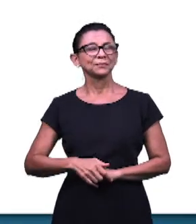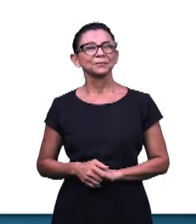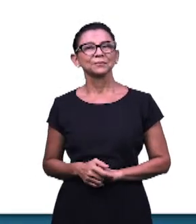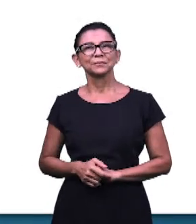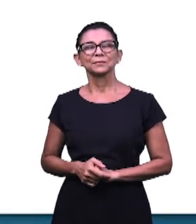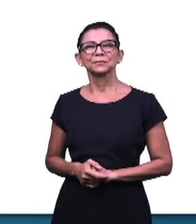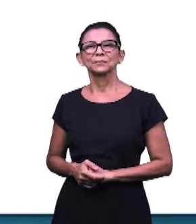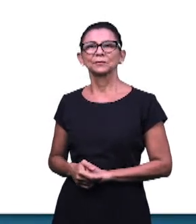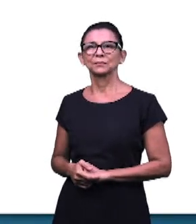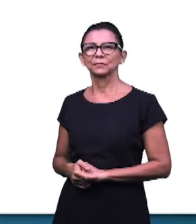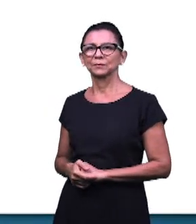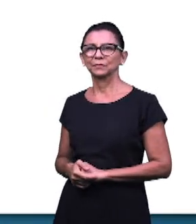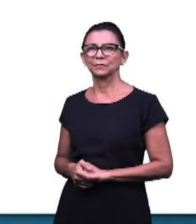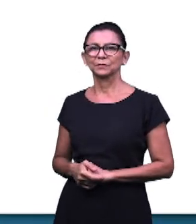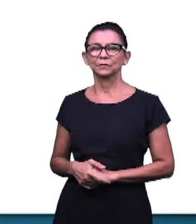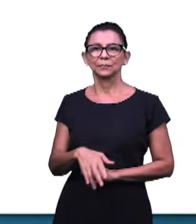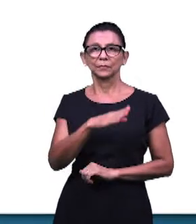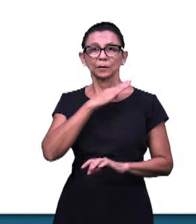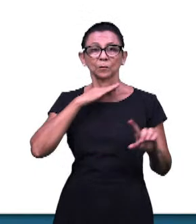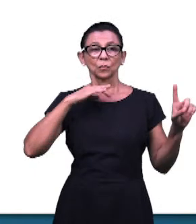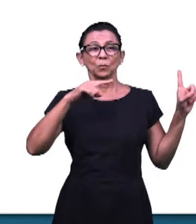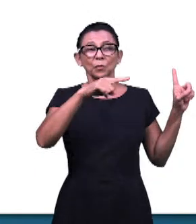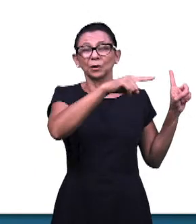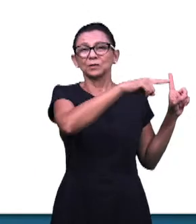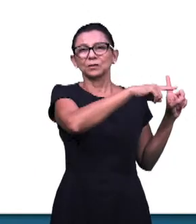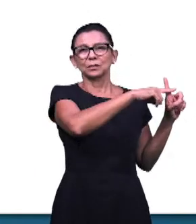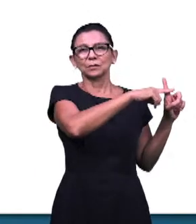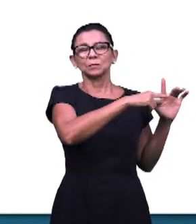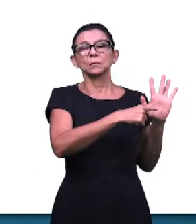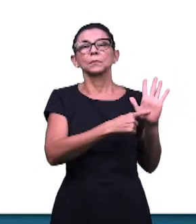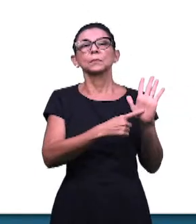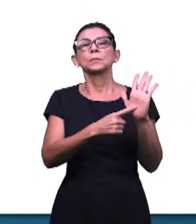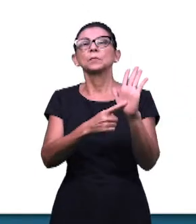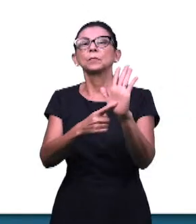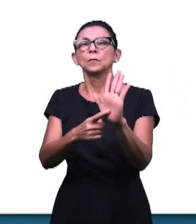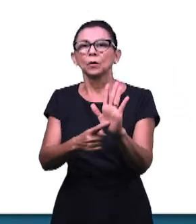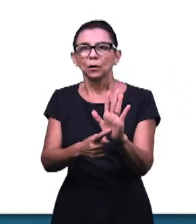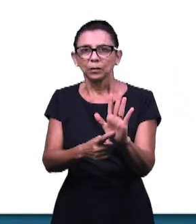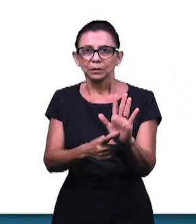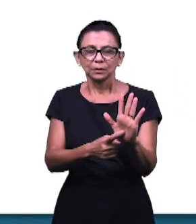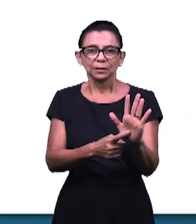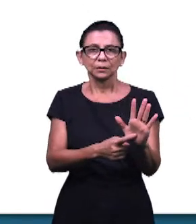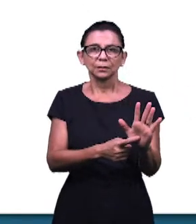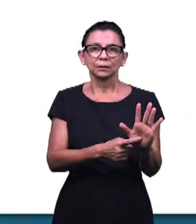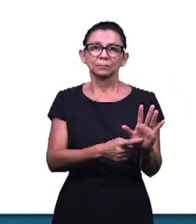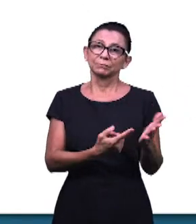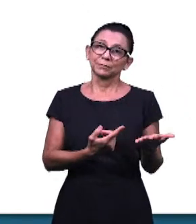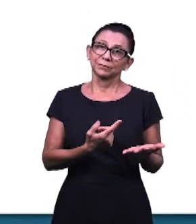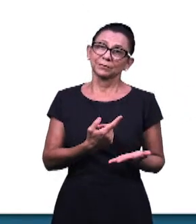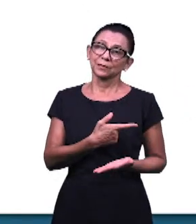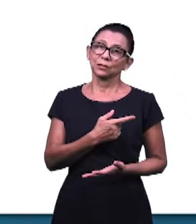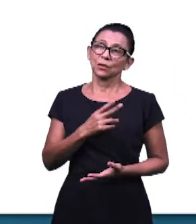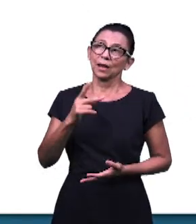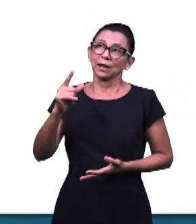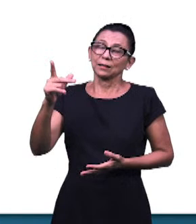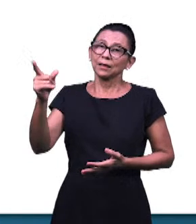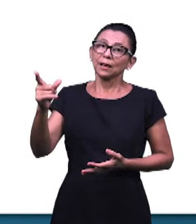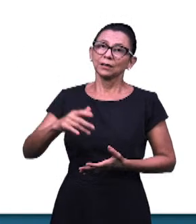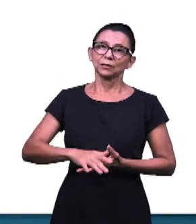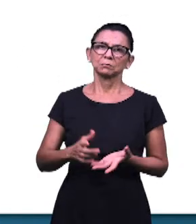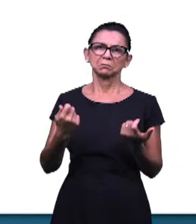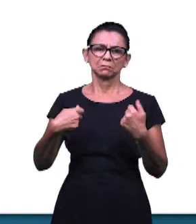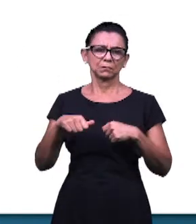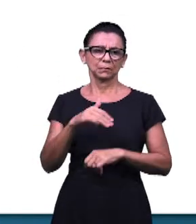ler. A própria morte do Senhor Jesus mostra que, por ele ser eterno, ele não teria